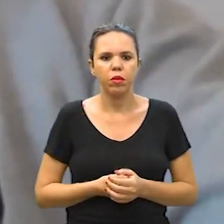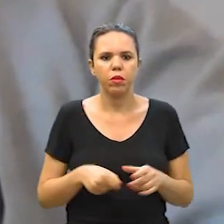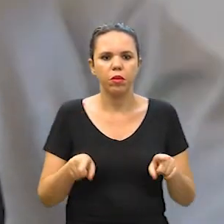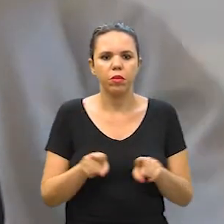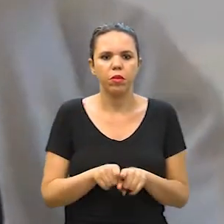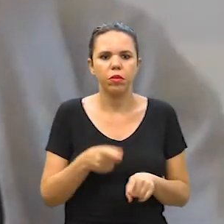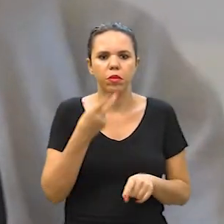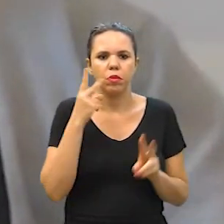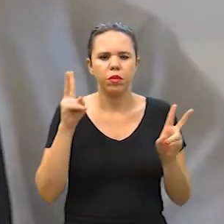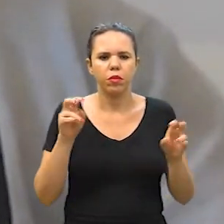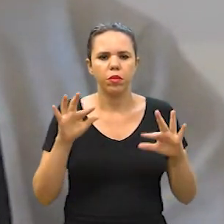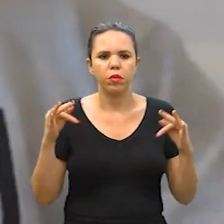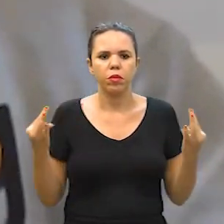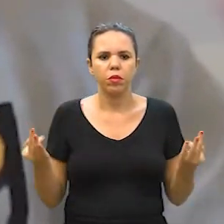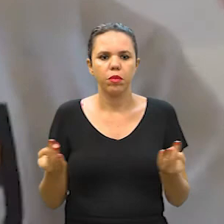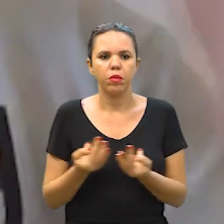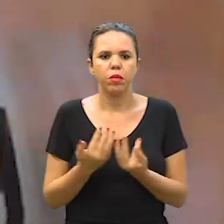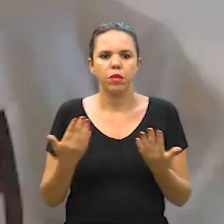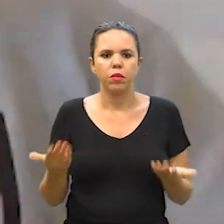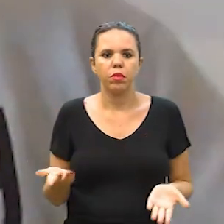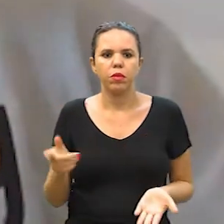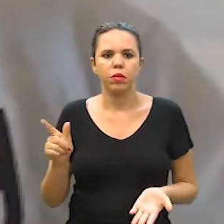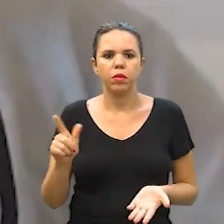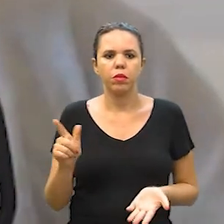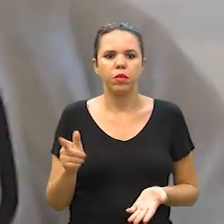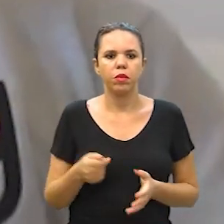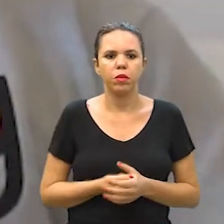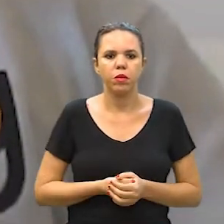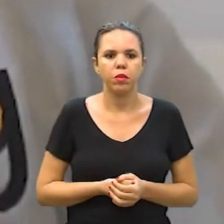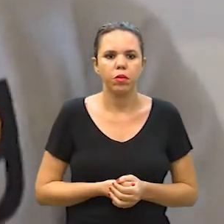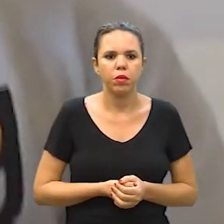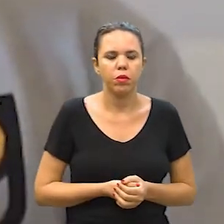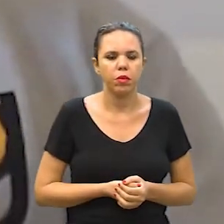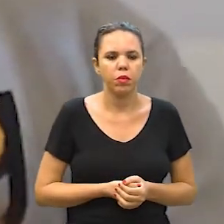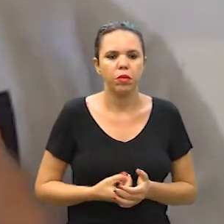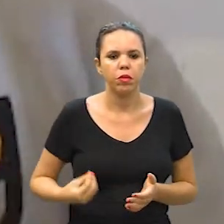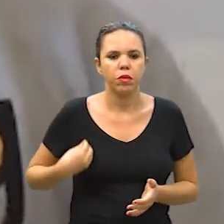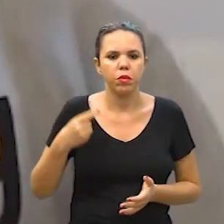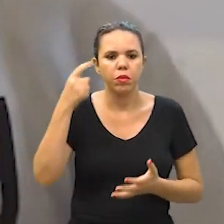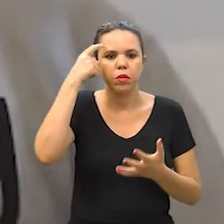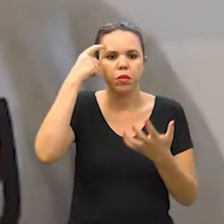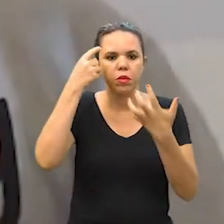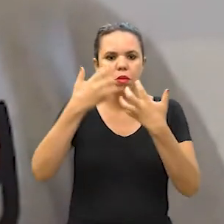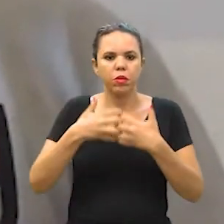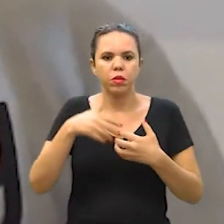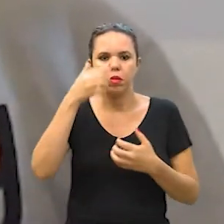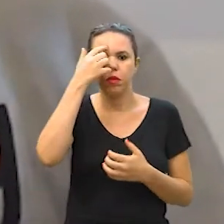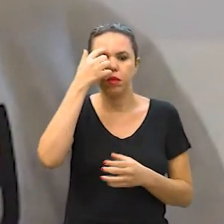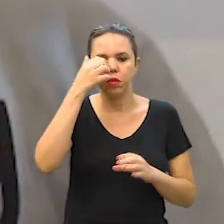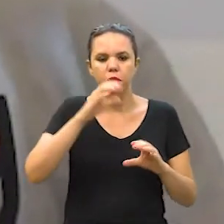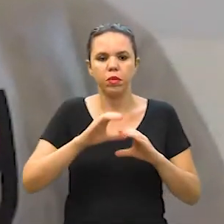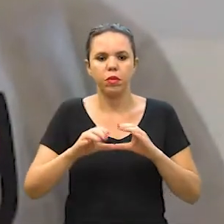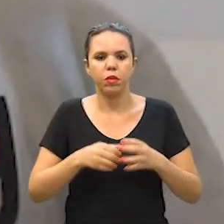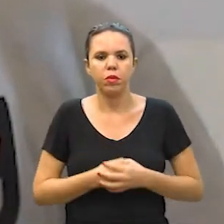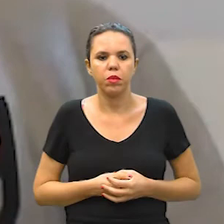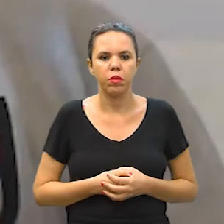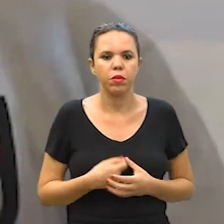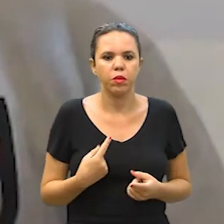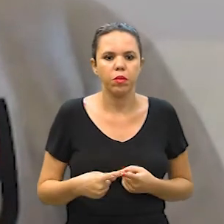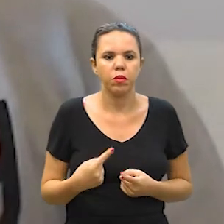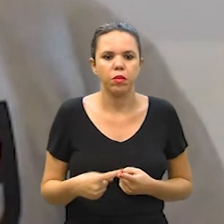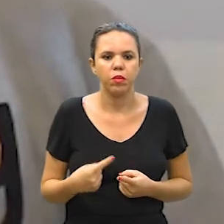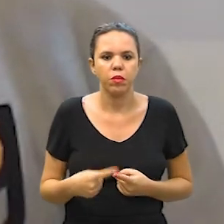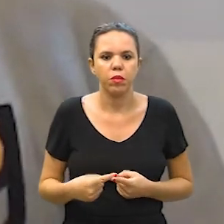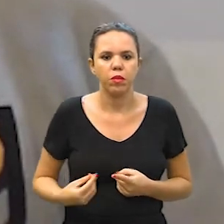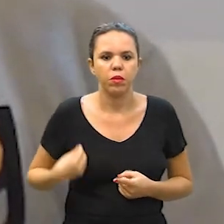também falar para os pais, que obviamente estão pensando em intercâmbio,